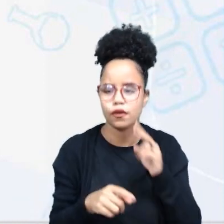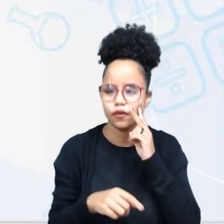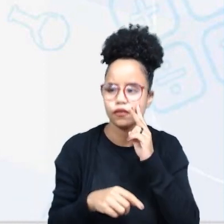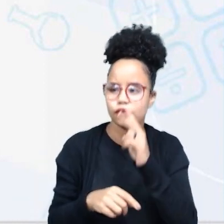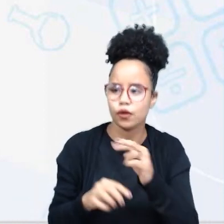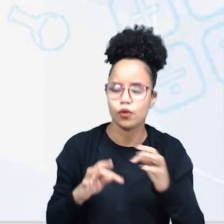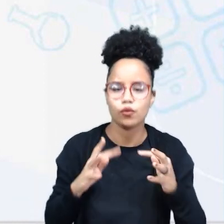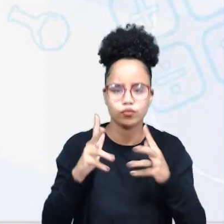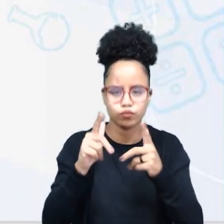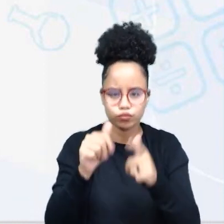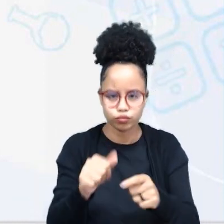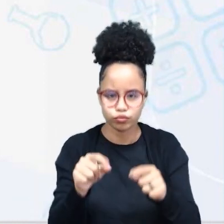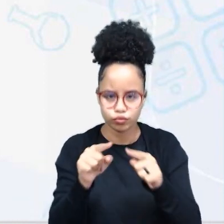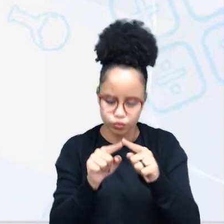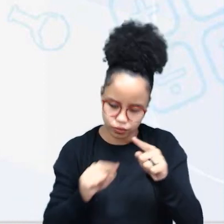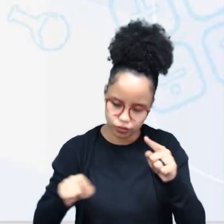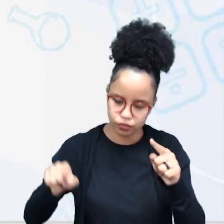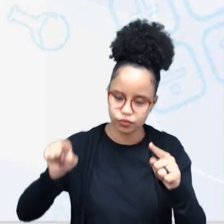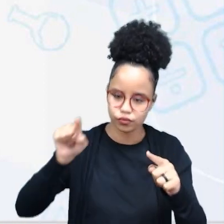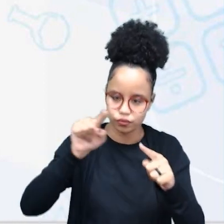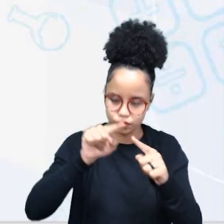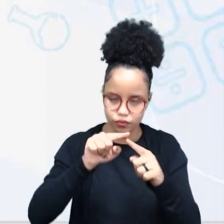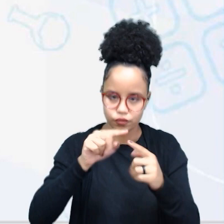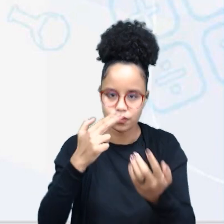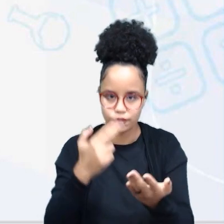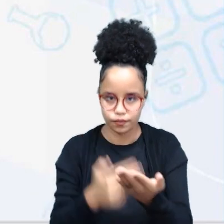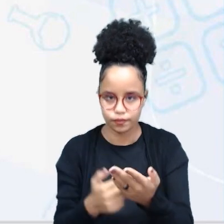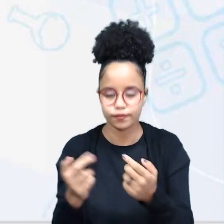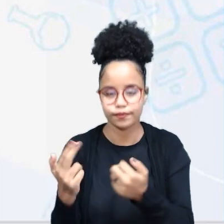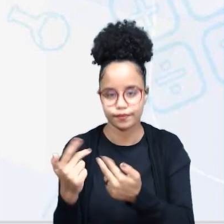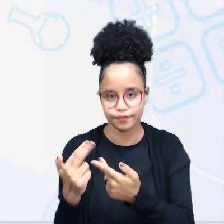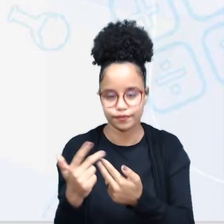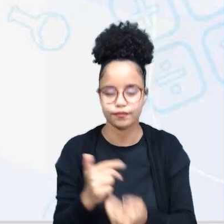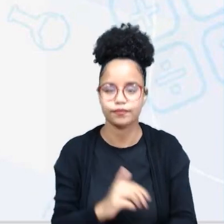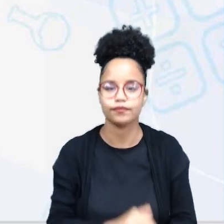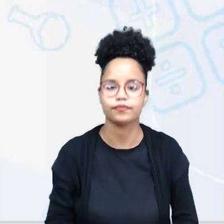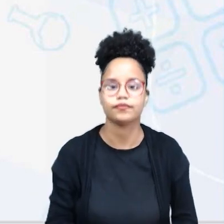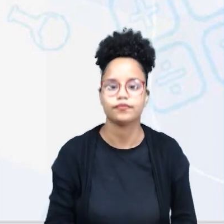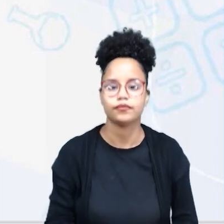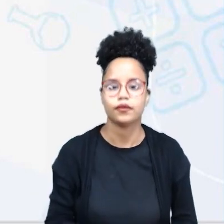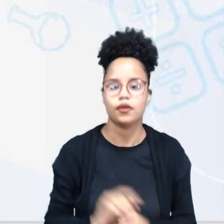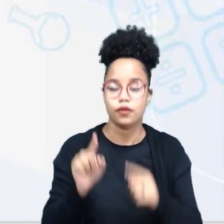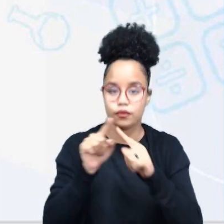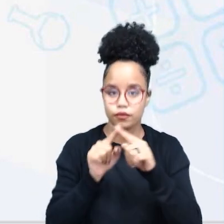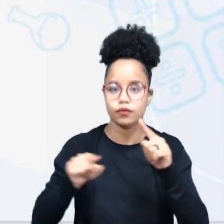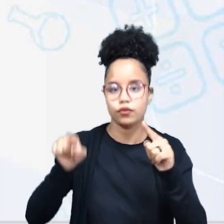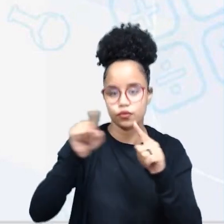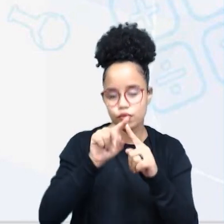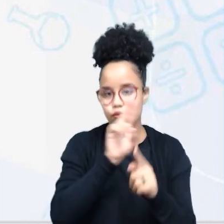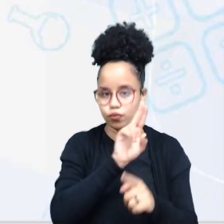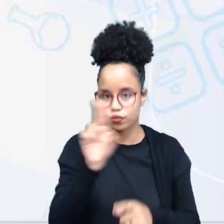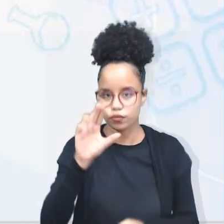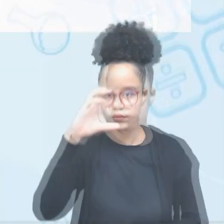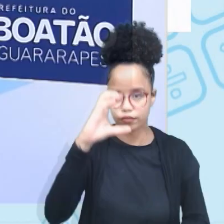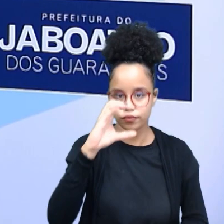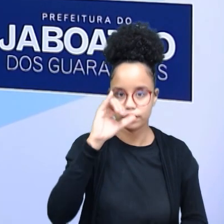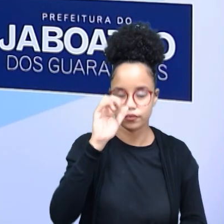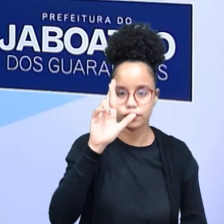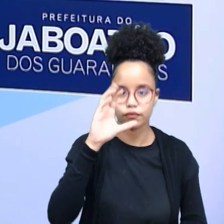todos os pontos que estão a mesma distância desse centro aí então esse Contorno aí é que a gente chama de